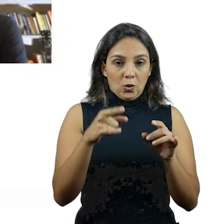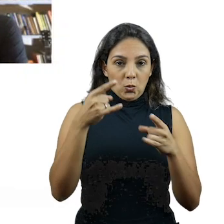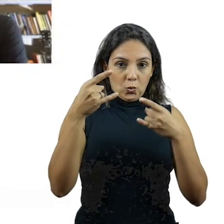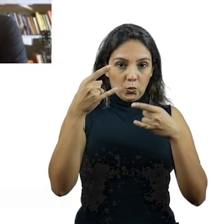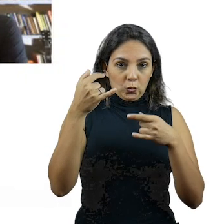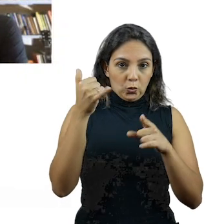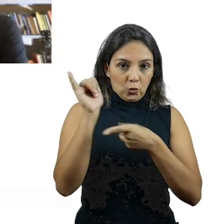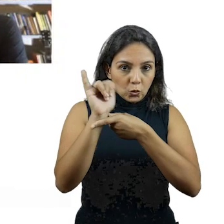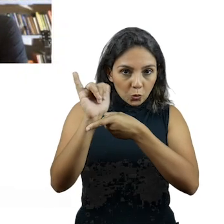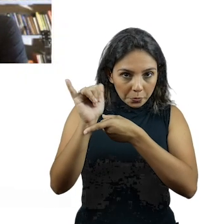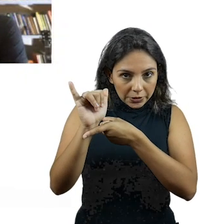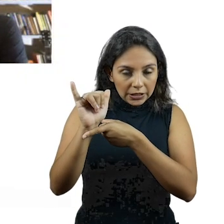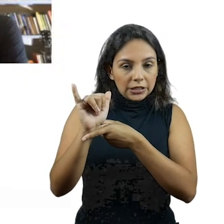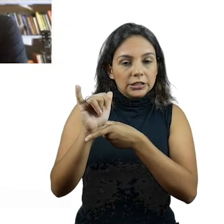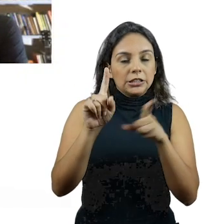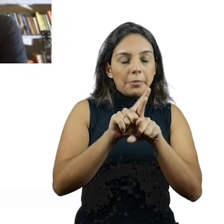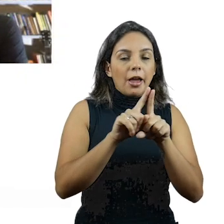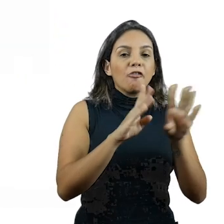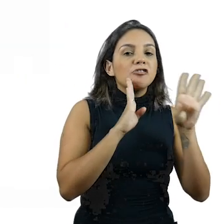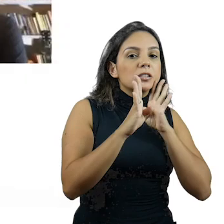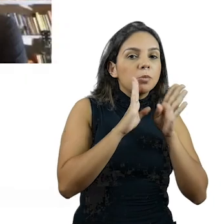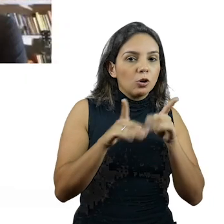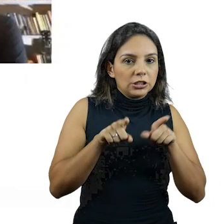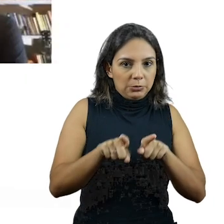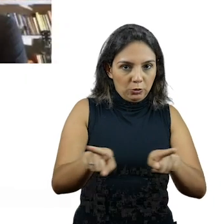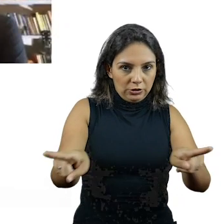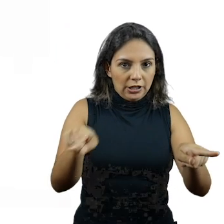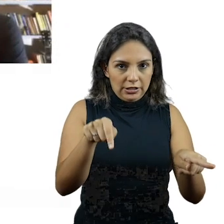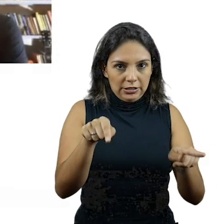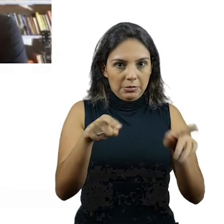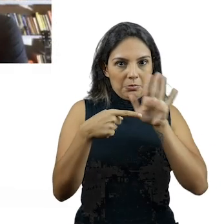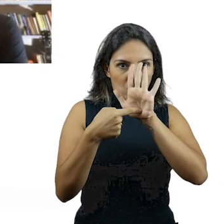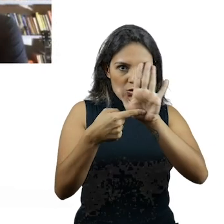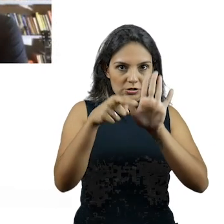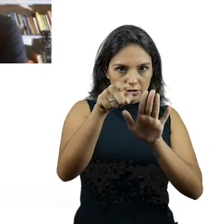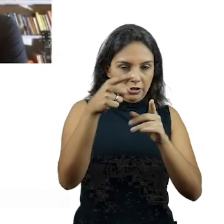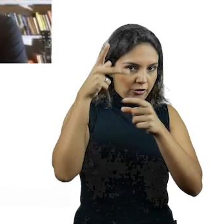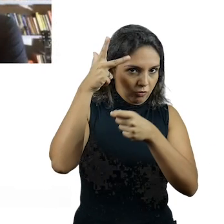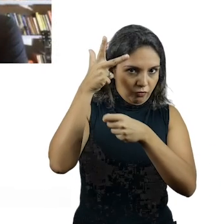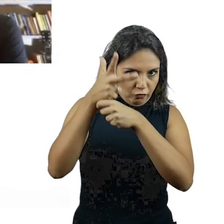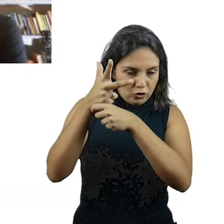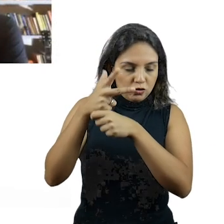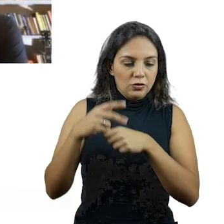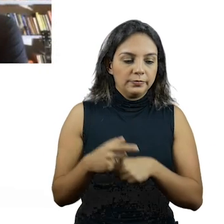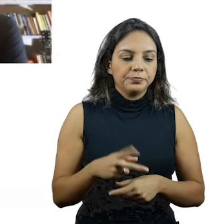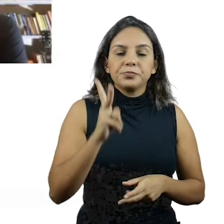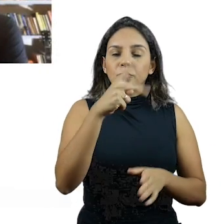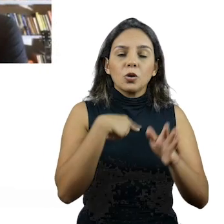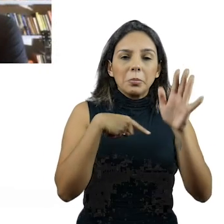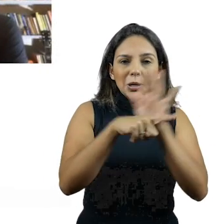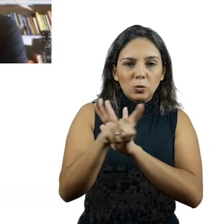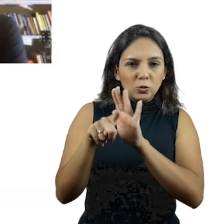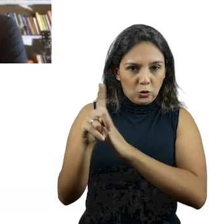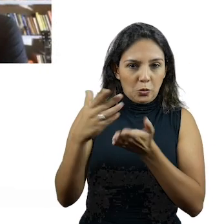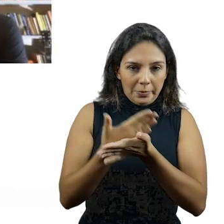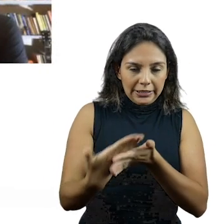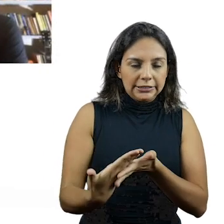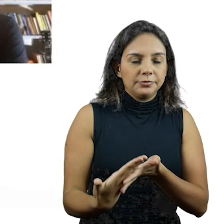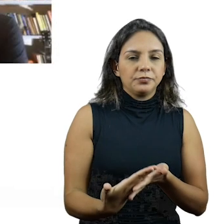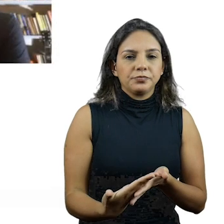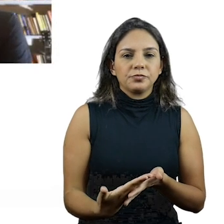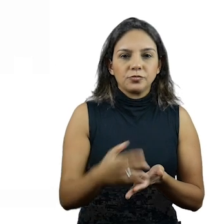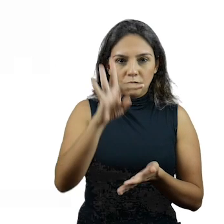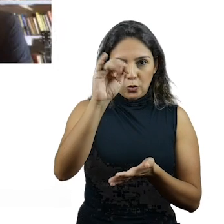no Facebook. Eu sempre faço essa pergunta para começar os nossos encontros. A pergunta é a seguinte: